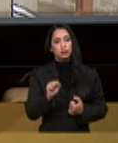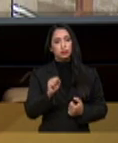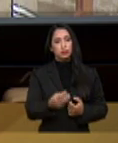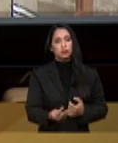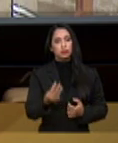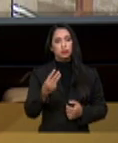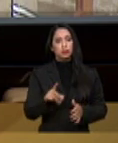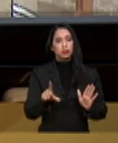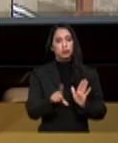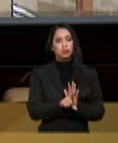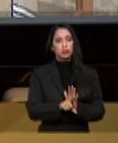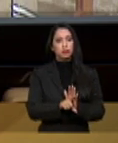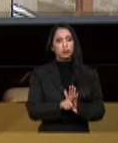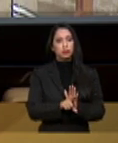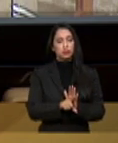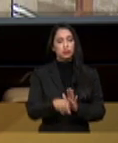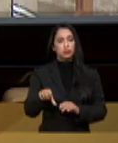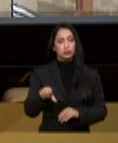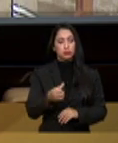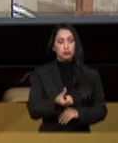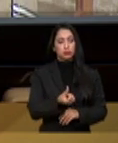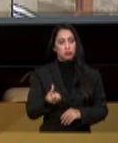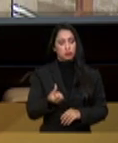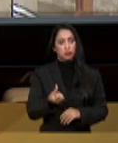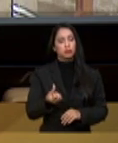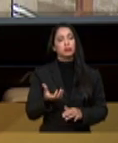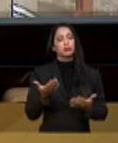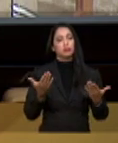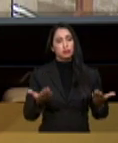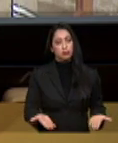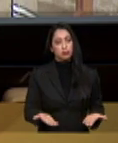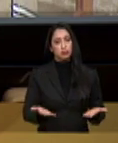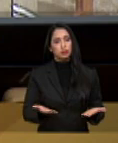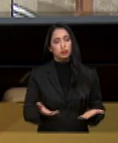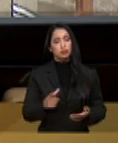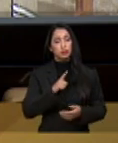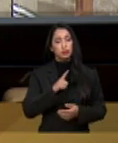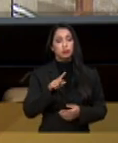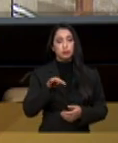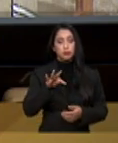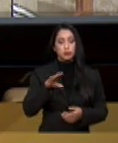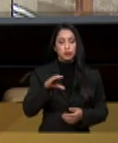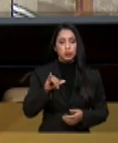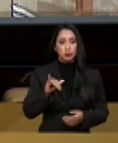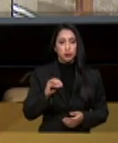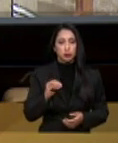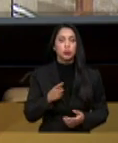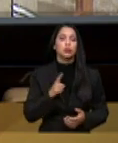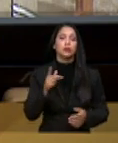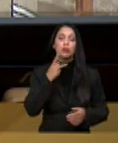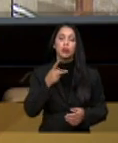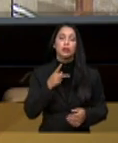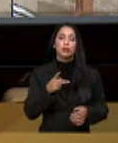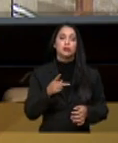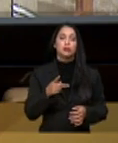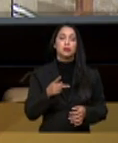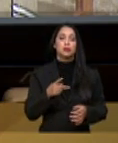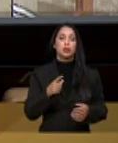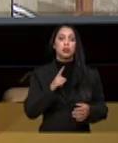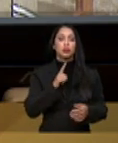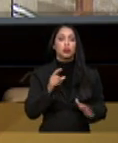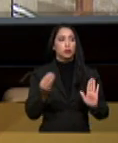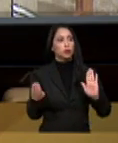da Lei 9.430 de 96 padece da eiva do supremo vício. Destaco ainda quanto ao plano da incidência